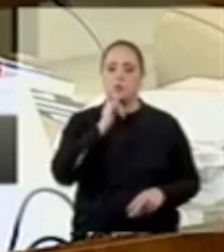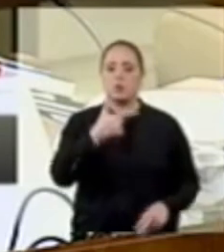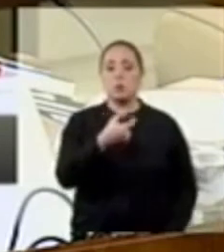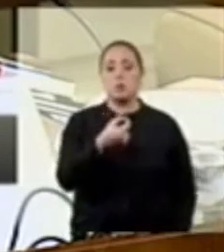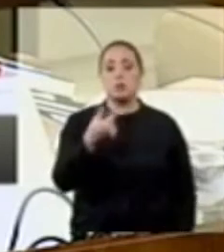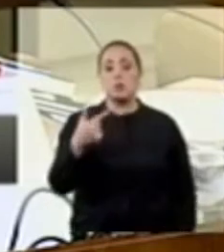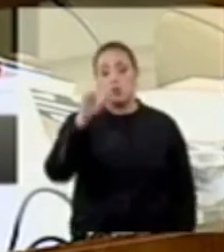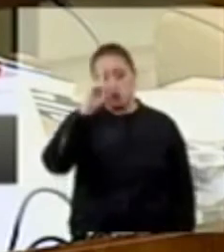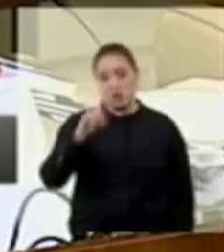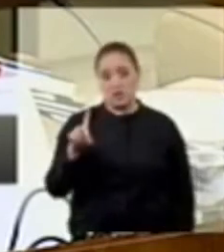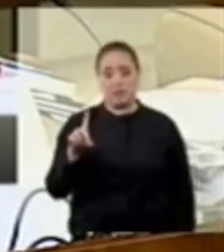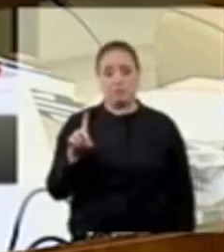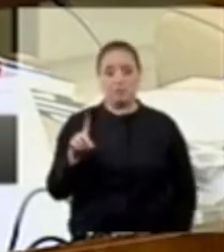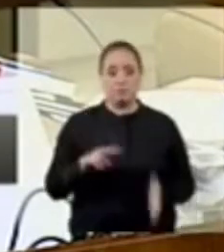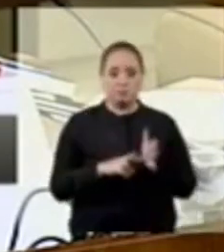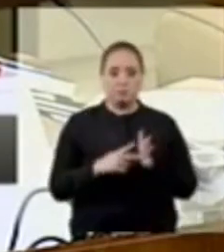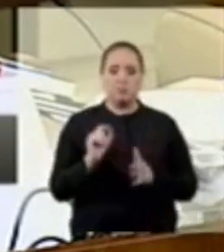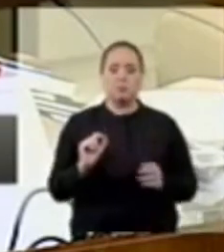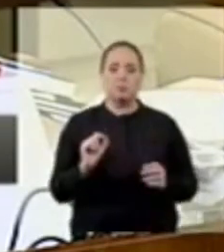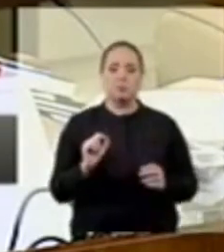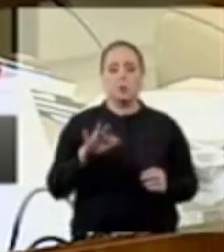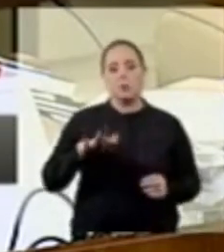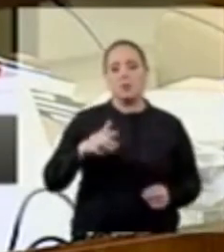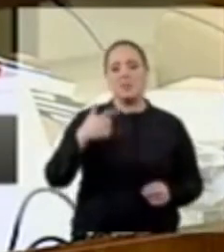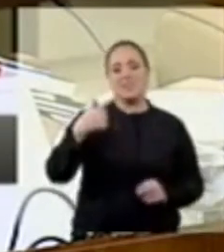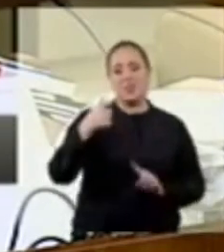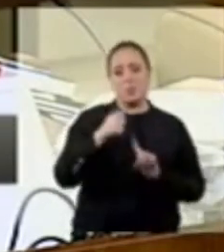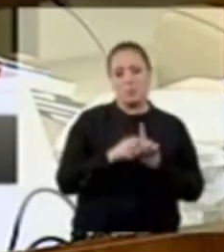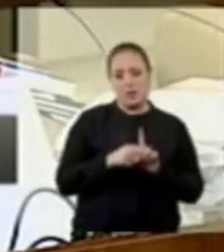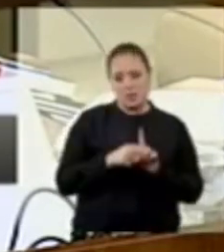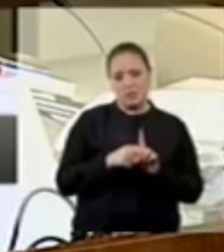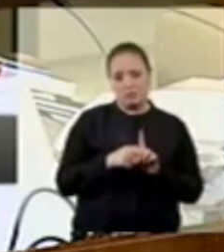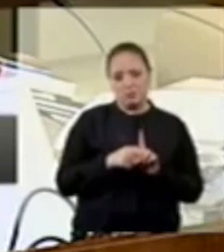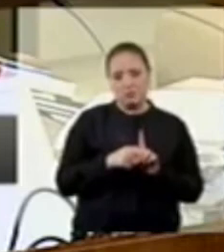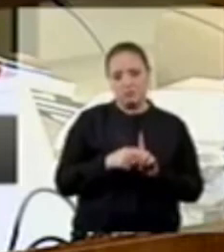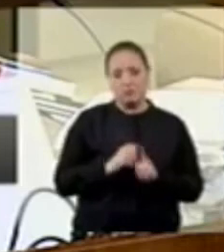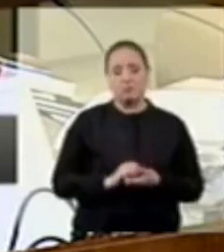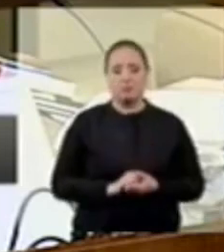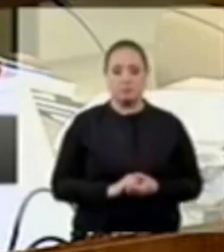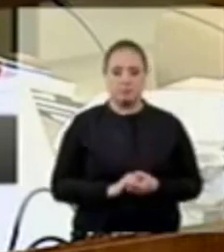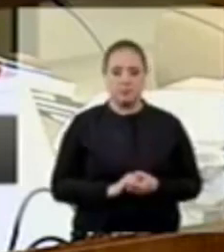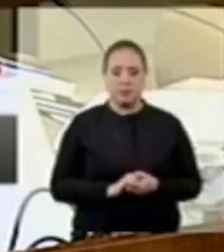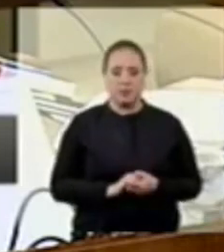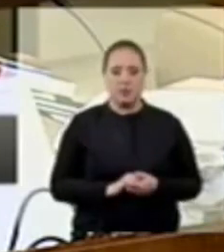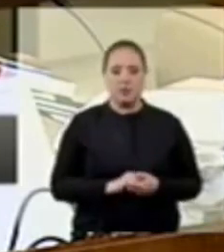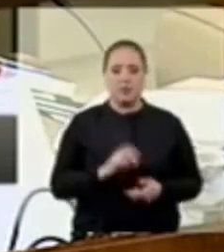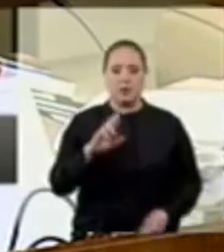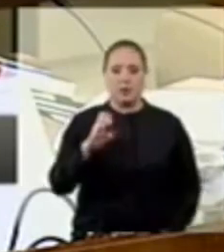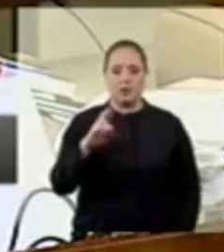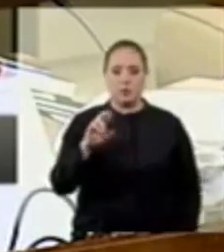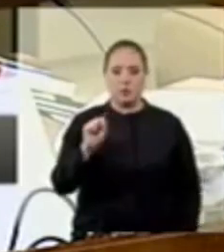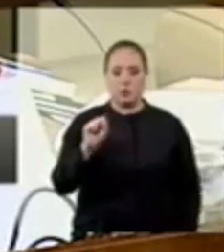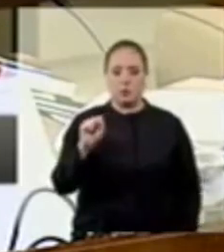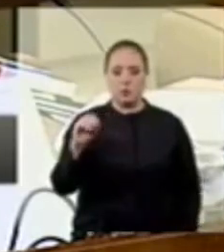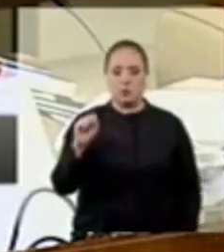dias isso é cerca de sete meses em recursos especiais sete